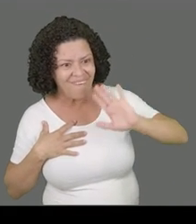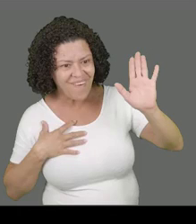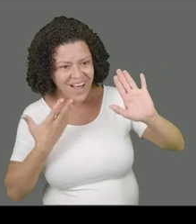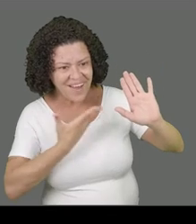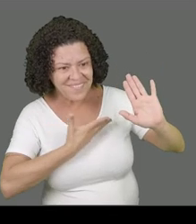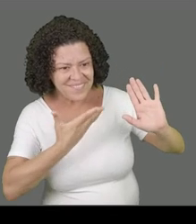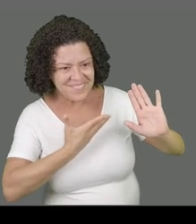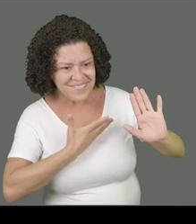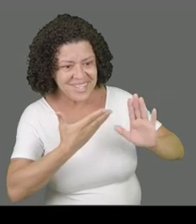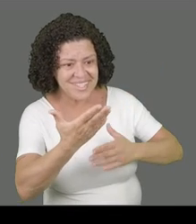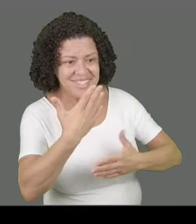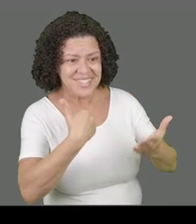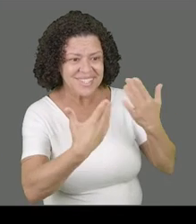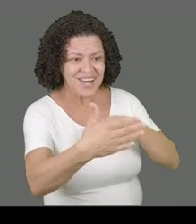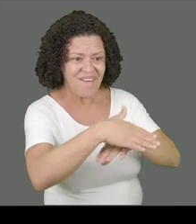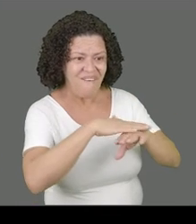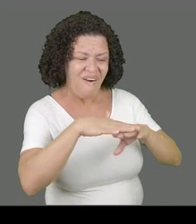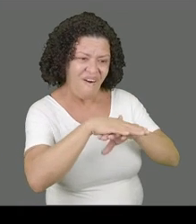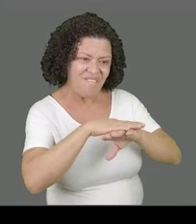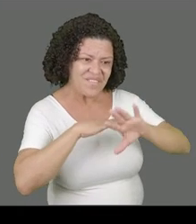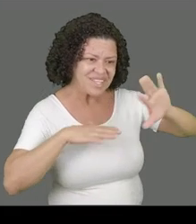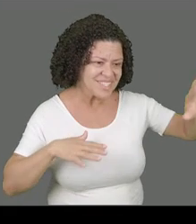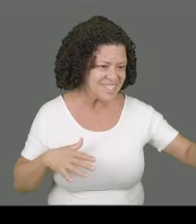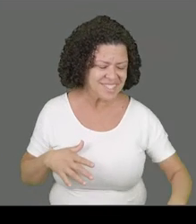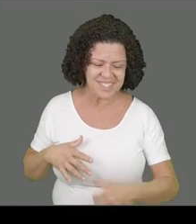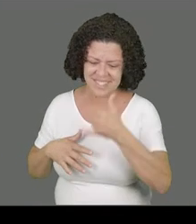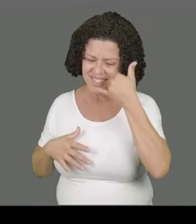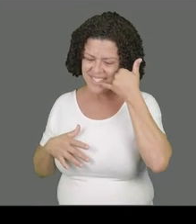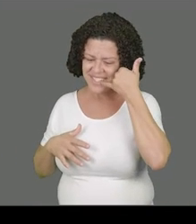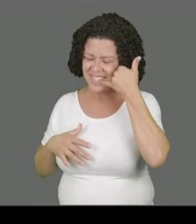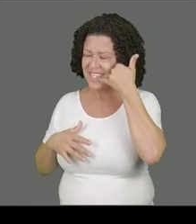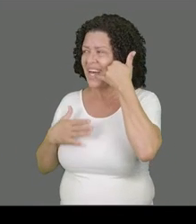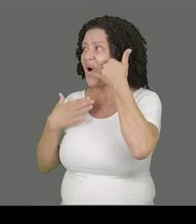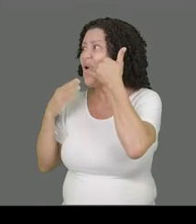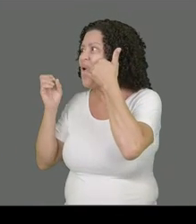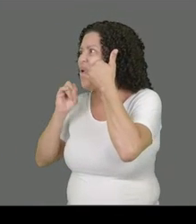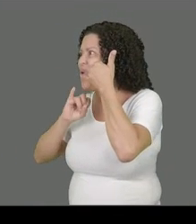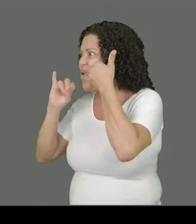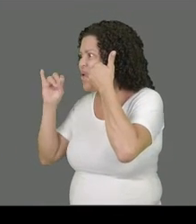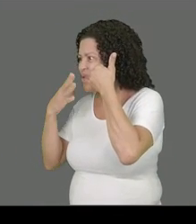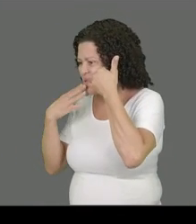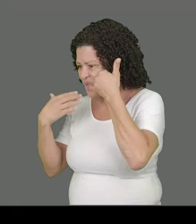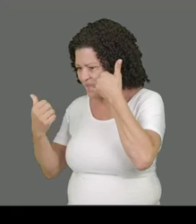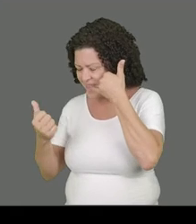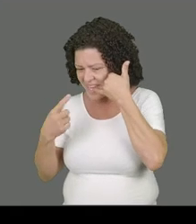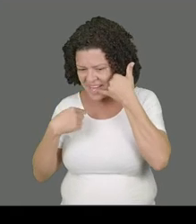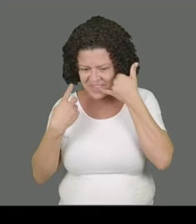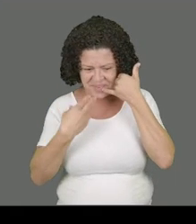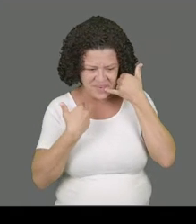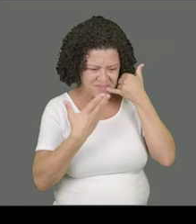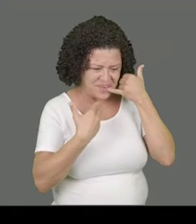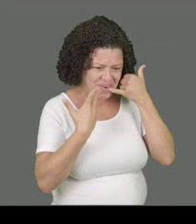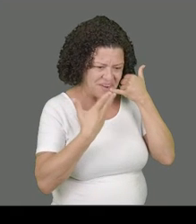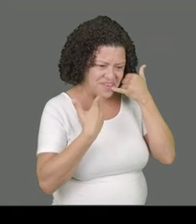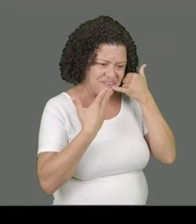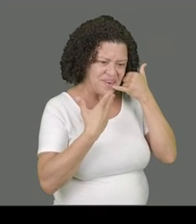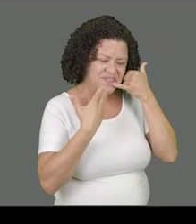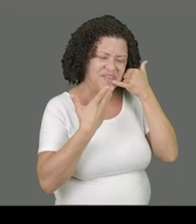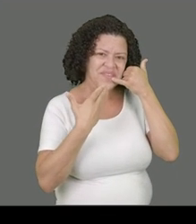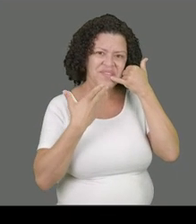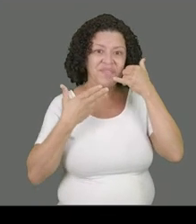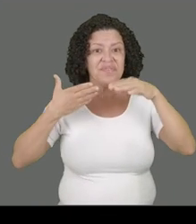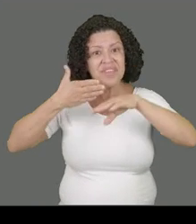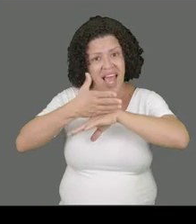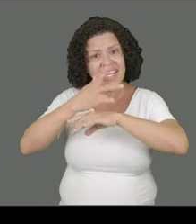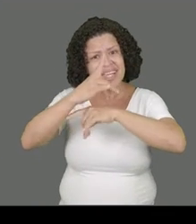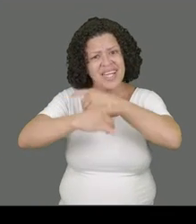pessoa, converse com alguém, passa a mão no telefone, ligue para alguém,